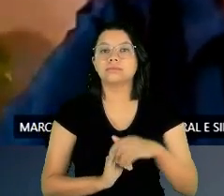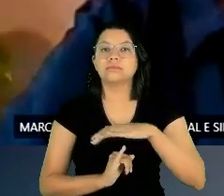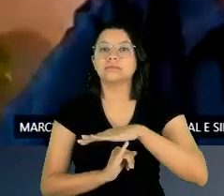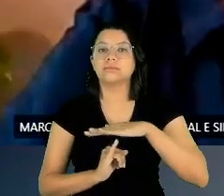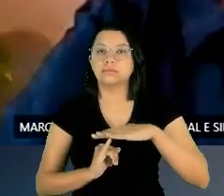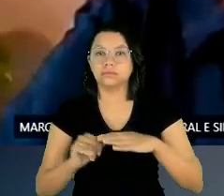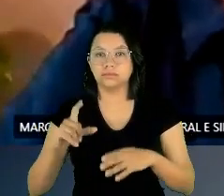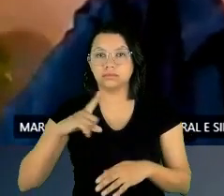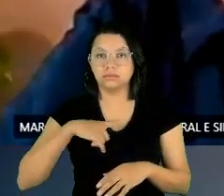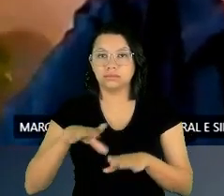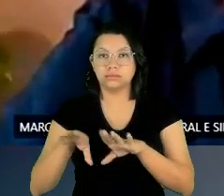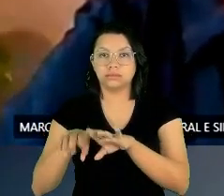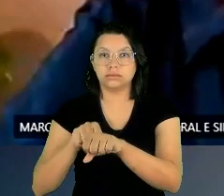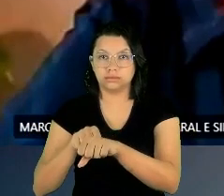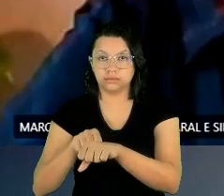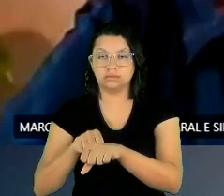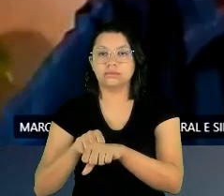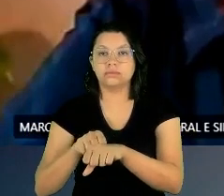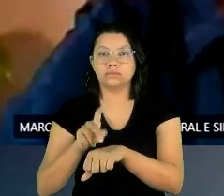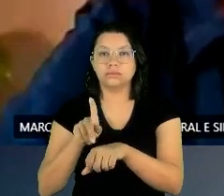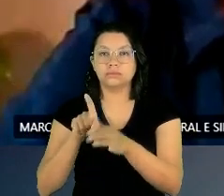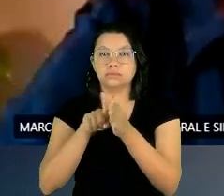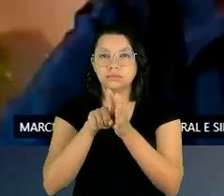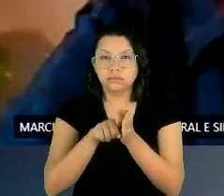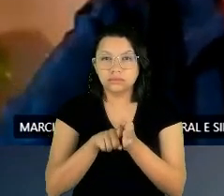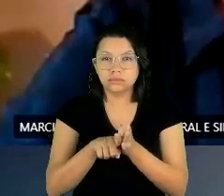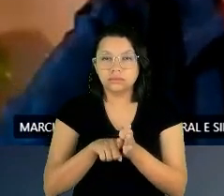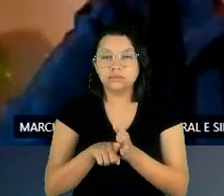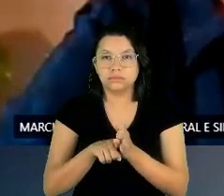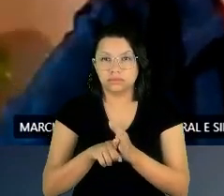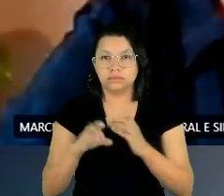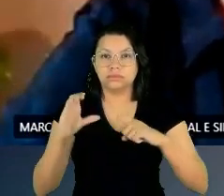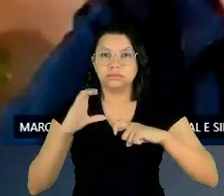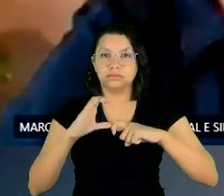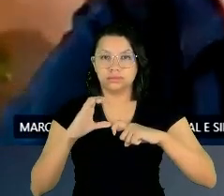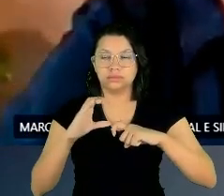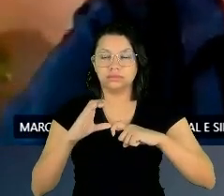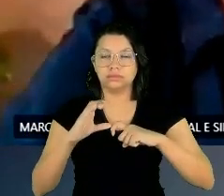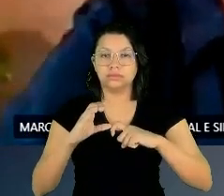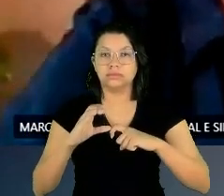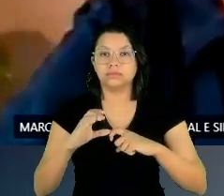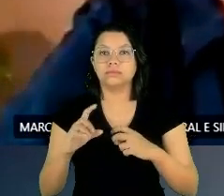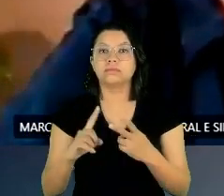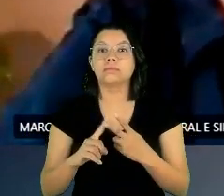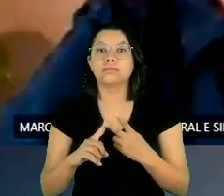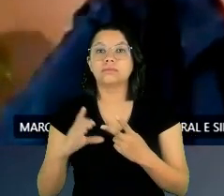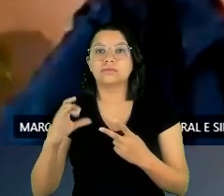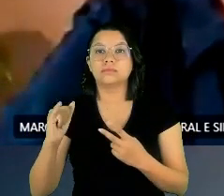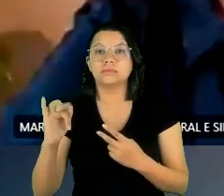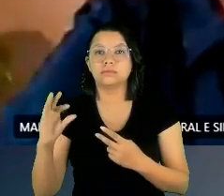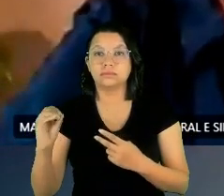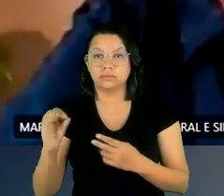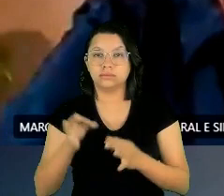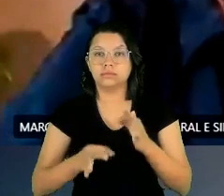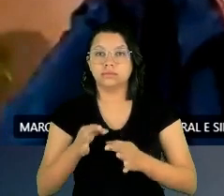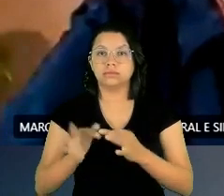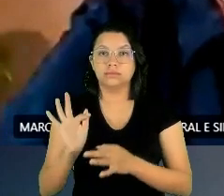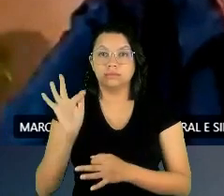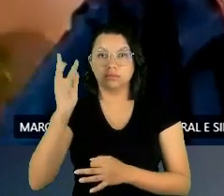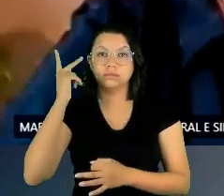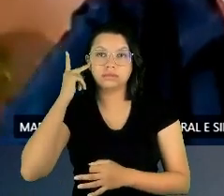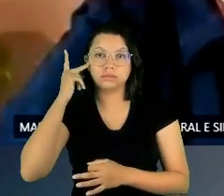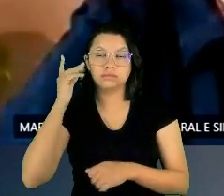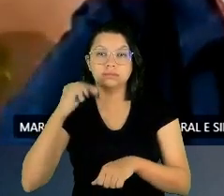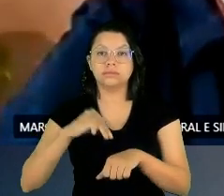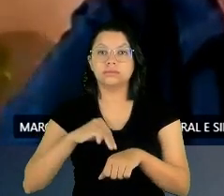School, instituição pela qual obteve formação em pesquisa clínica. Dr. Caio Moisés de Lima é juiz